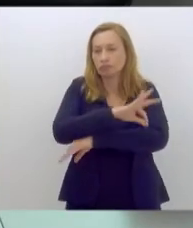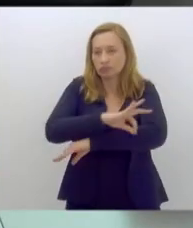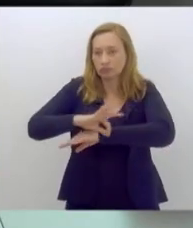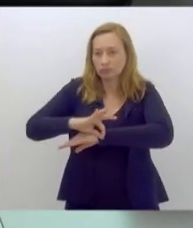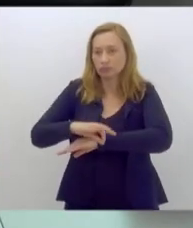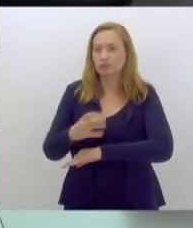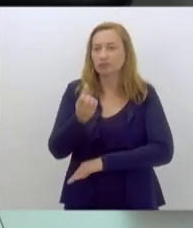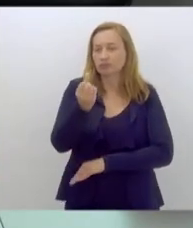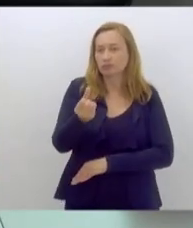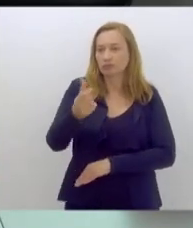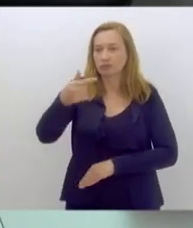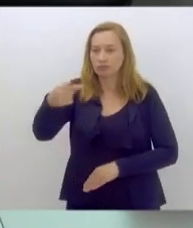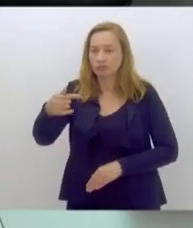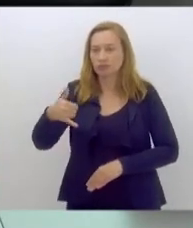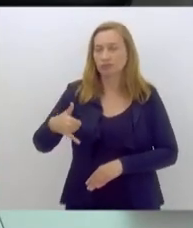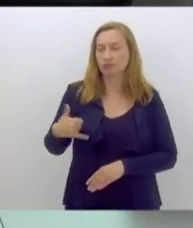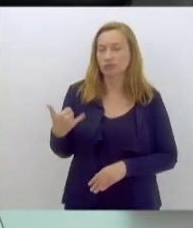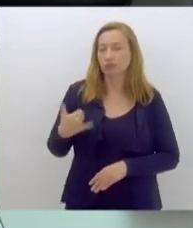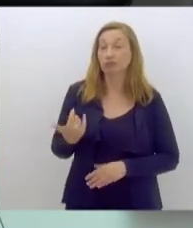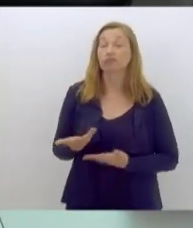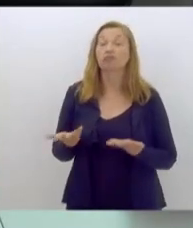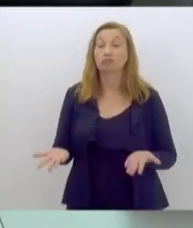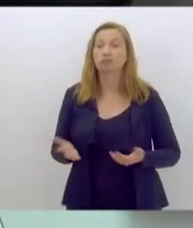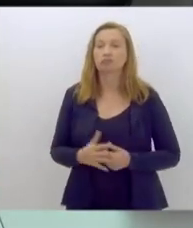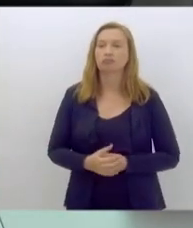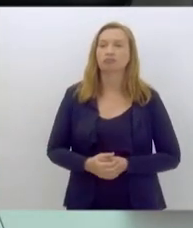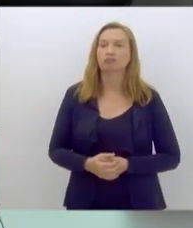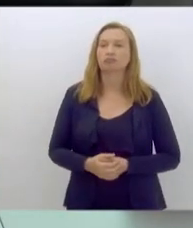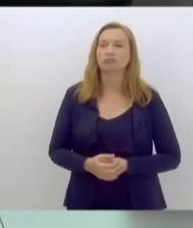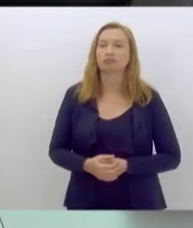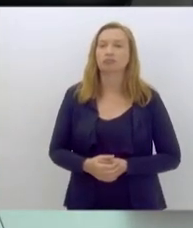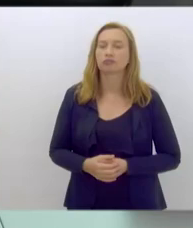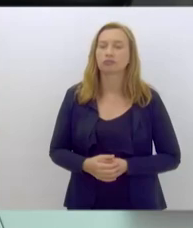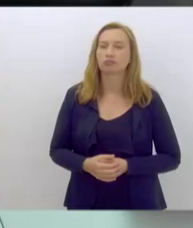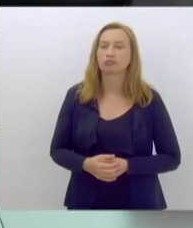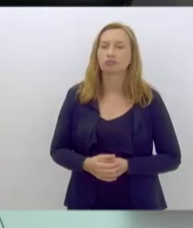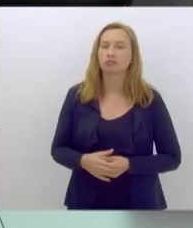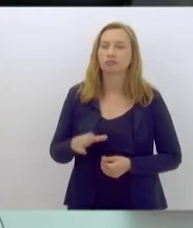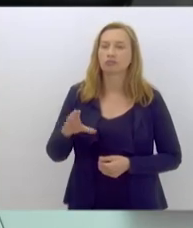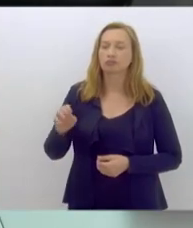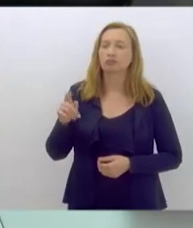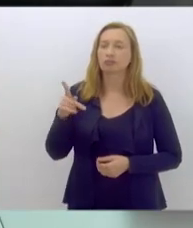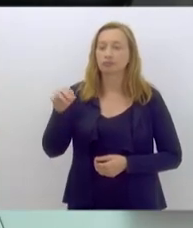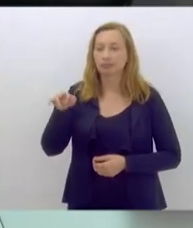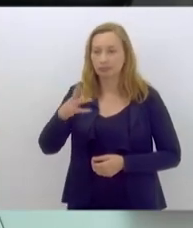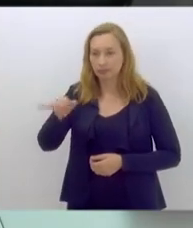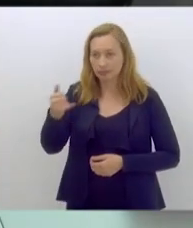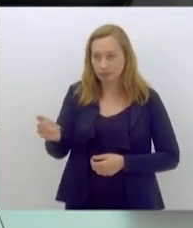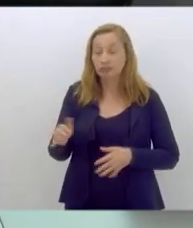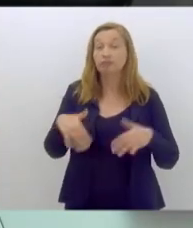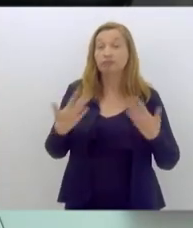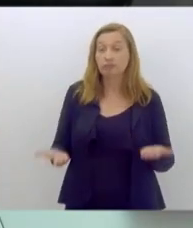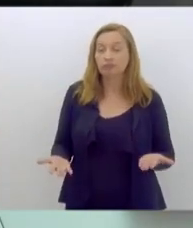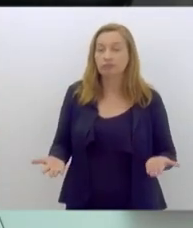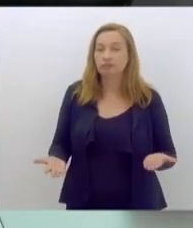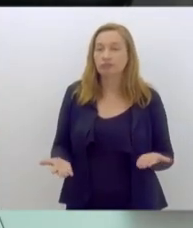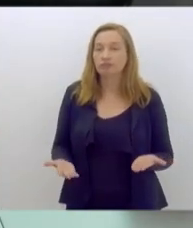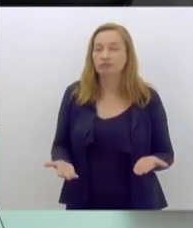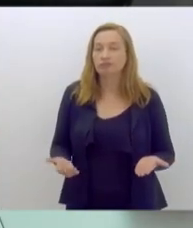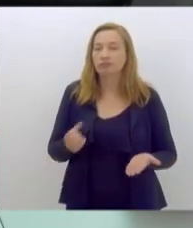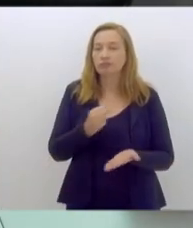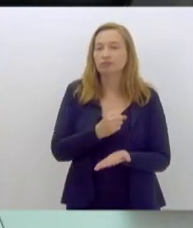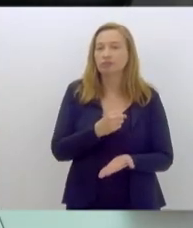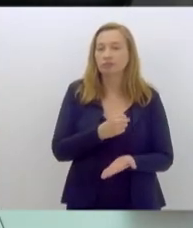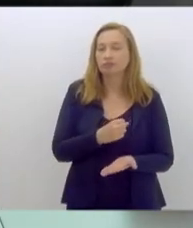67 anos Deputado Daniel então quer dizer contratou a CPF na verdade quer dizer a gente tá codim